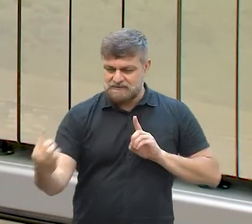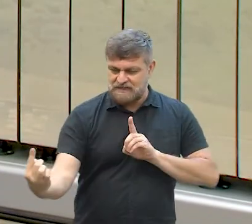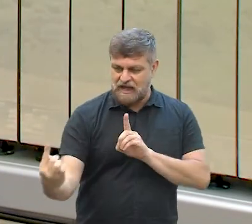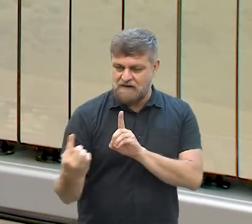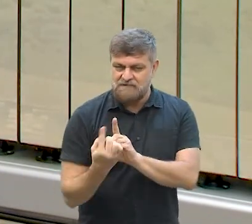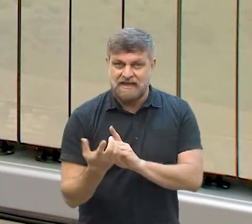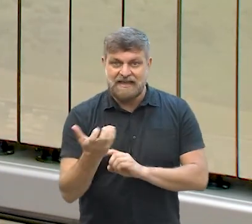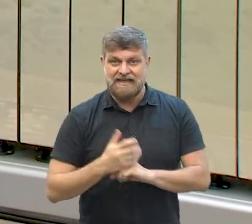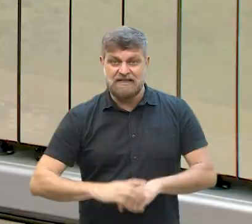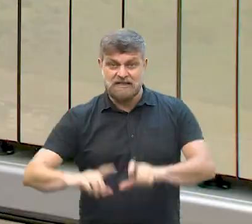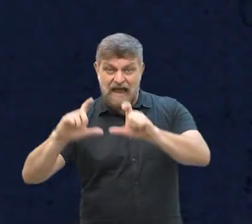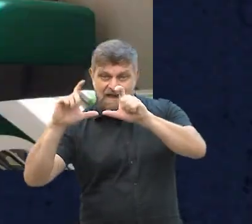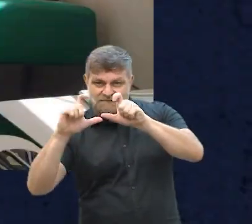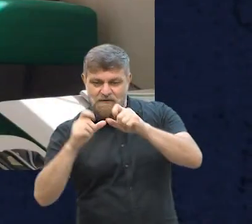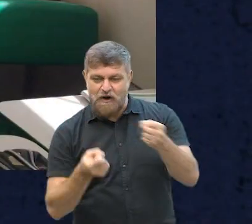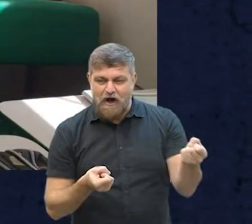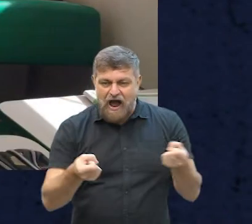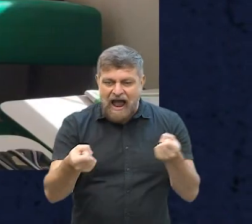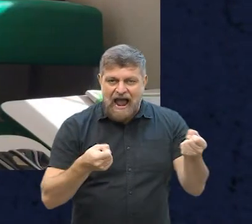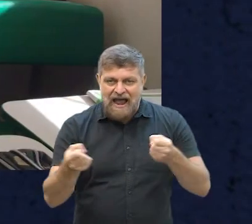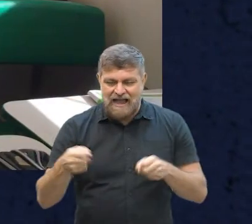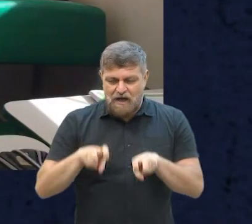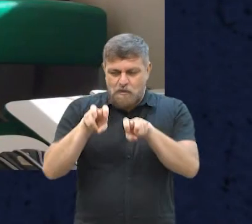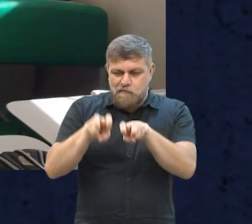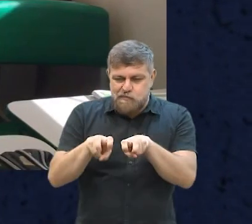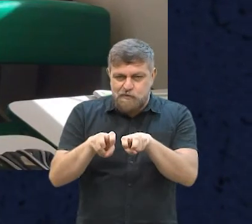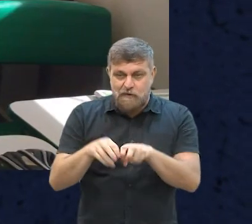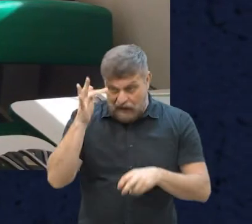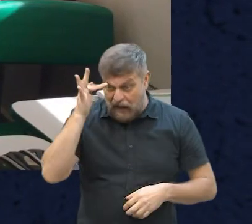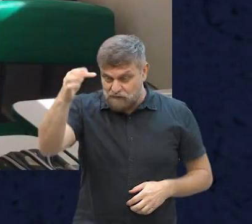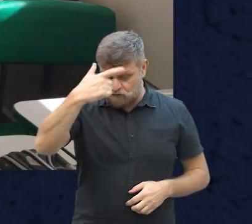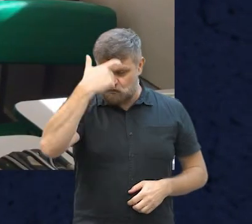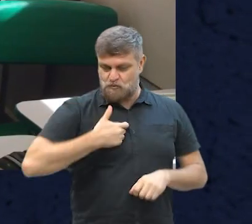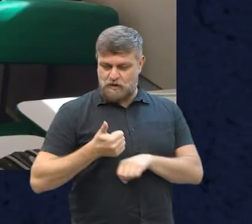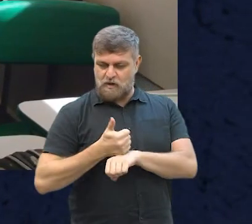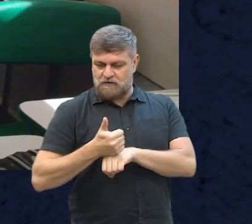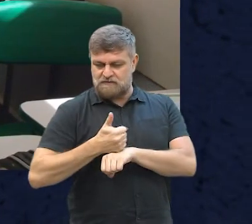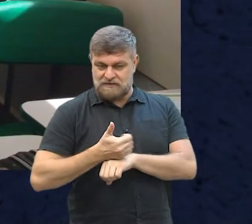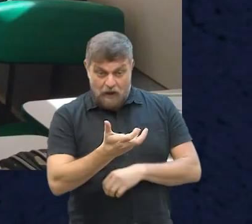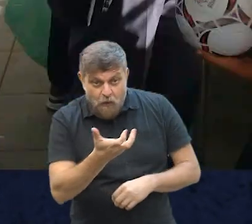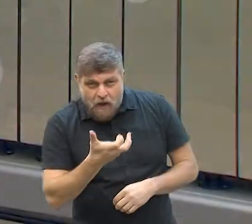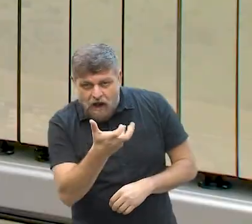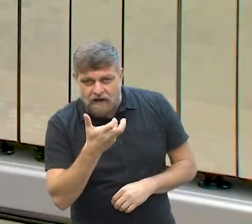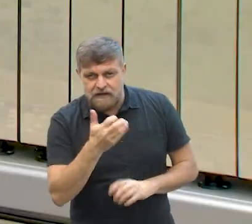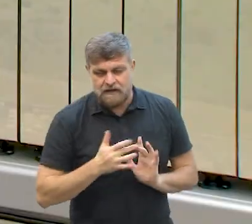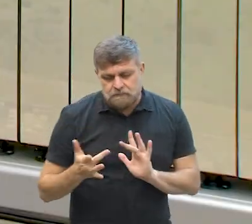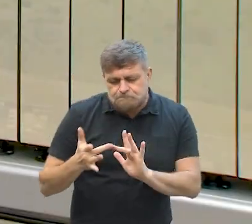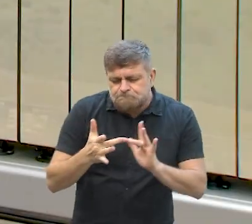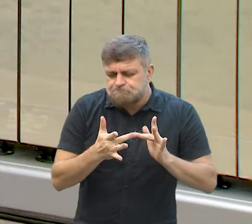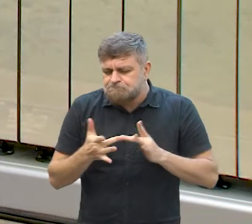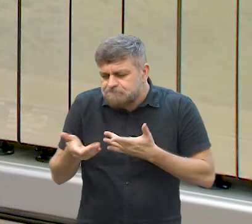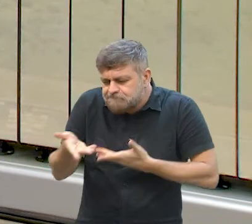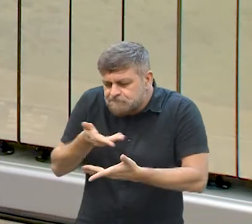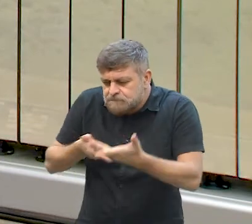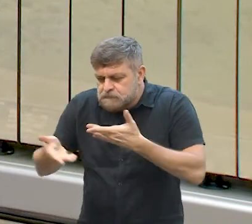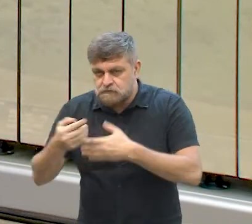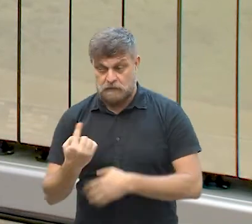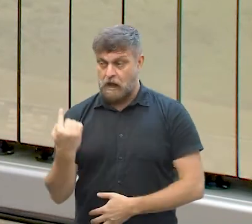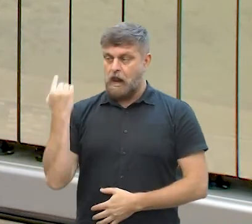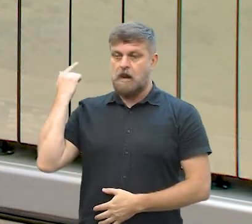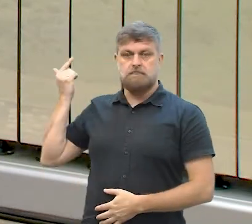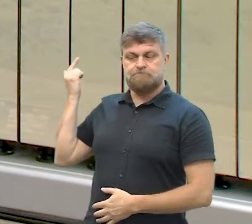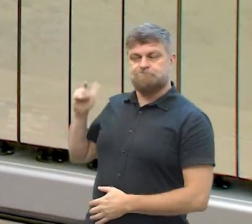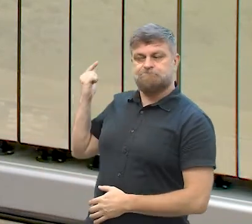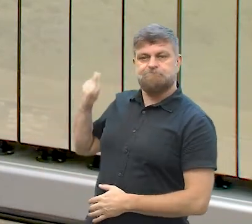vão a um policial, quer tirar foto, quer entrar na viatura, fala que quer ser policial, né? Essa proximidade que tem hoje,